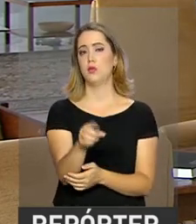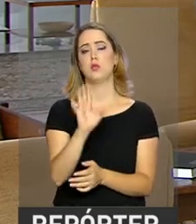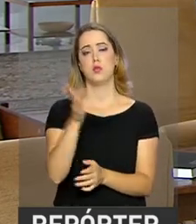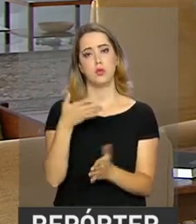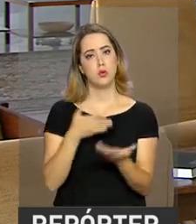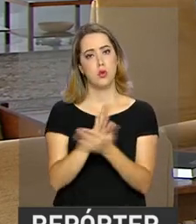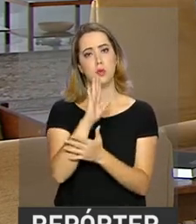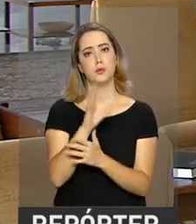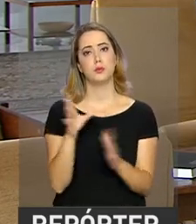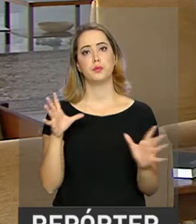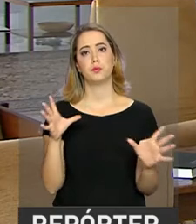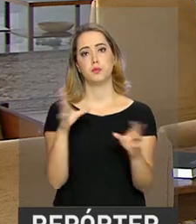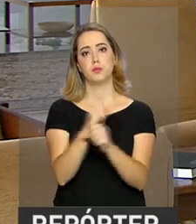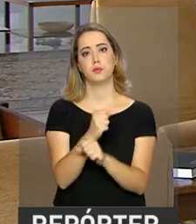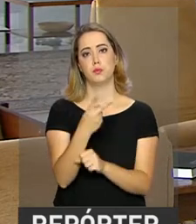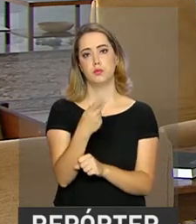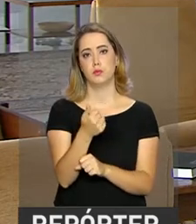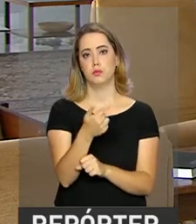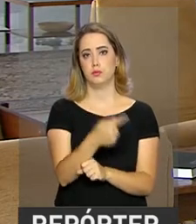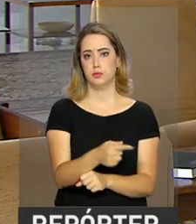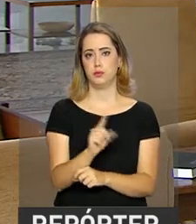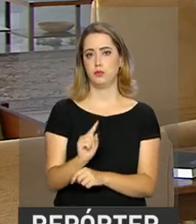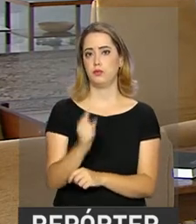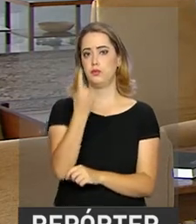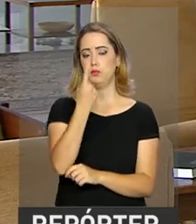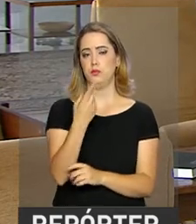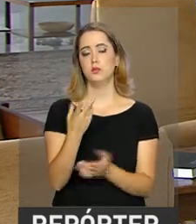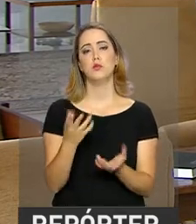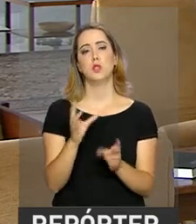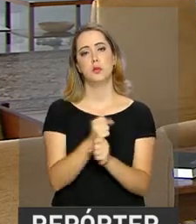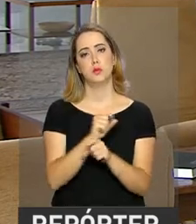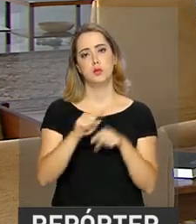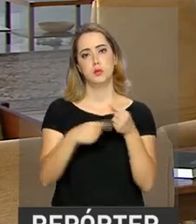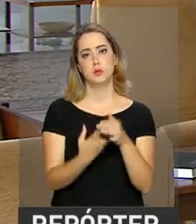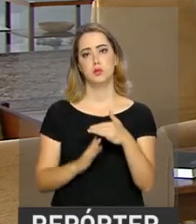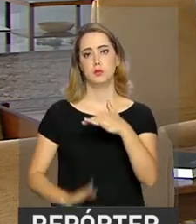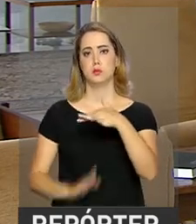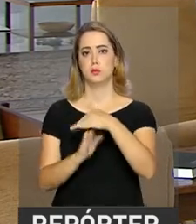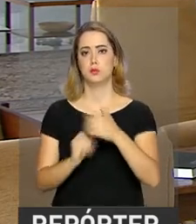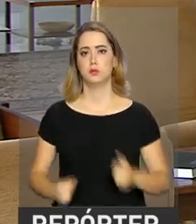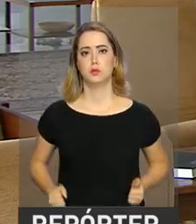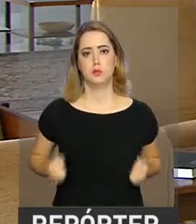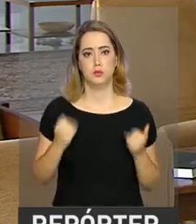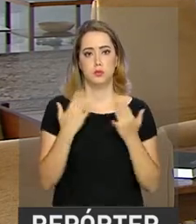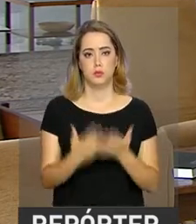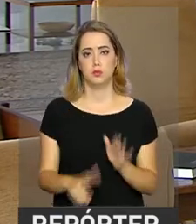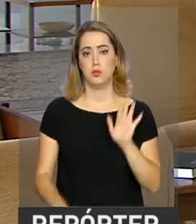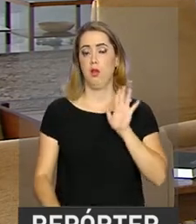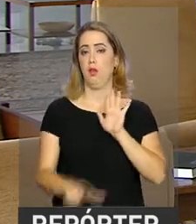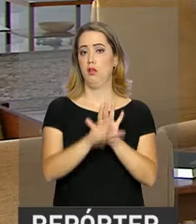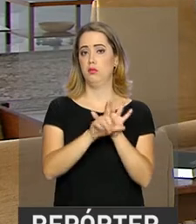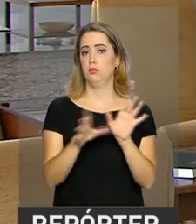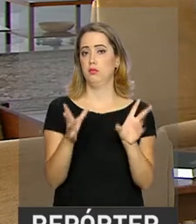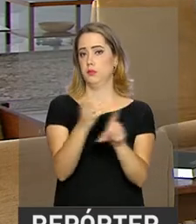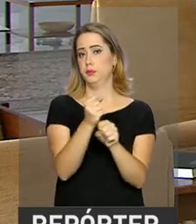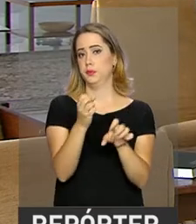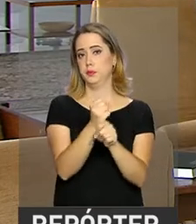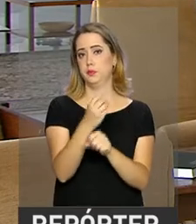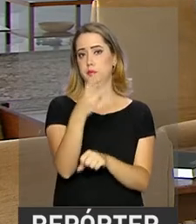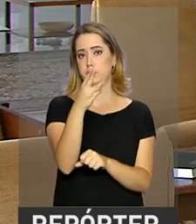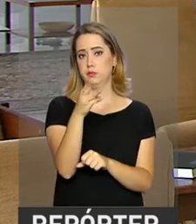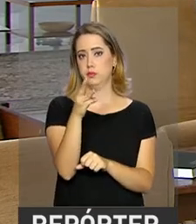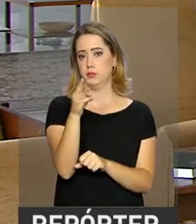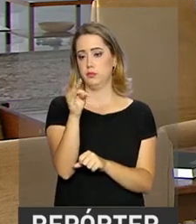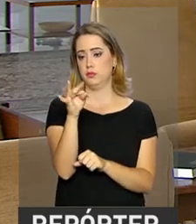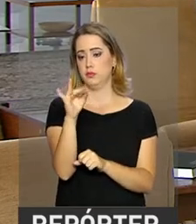para 2017 o primeiro orçamento depois da regra do teto dos gastos públicos a lei orçamentária que prevê 3